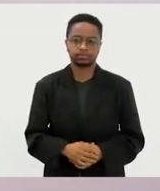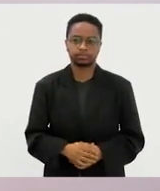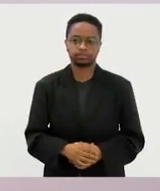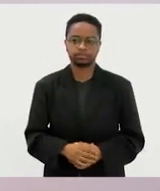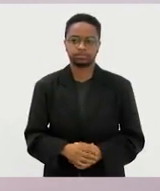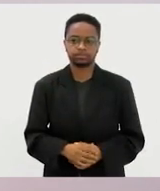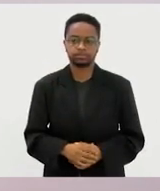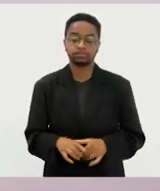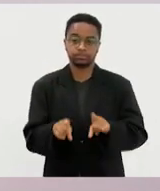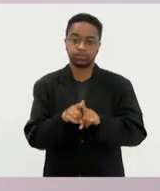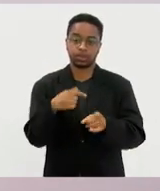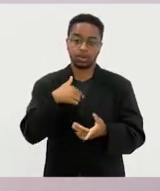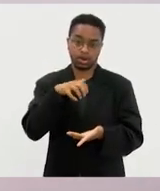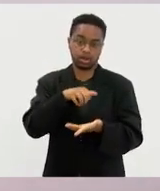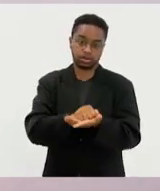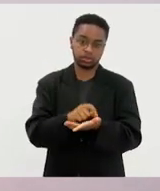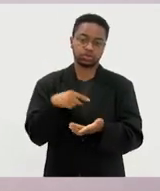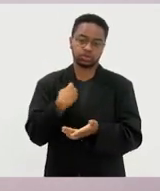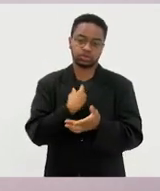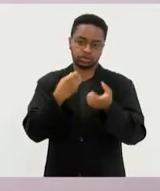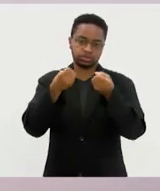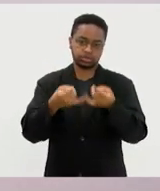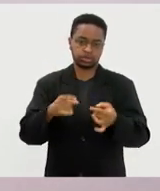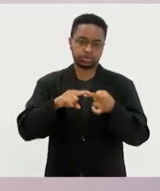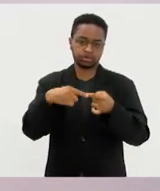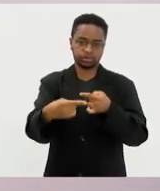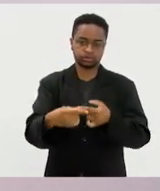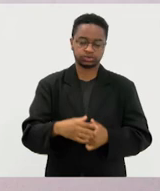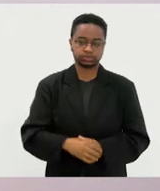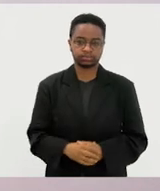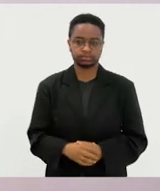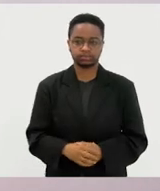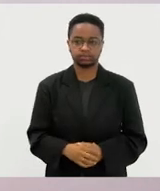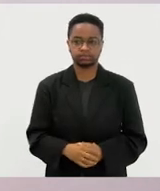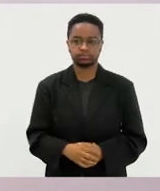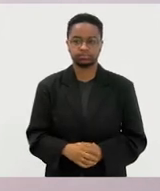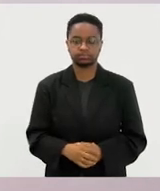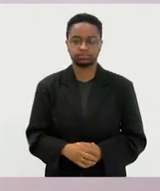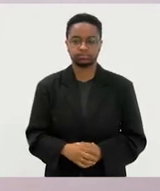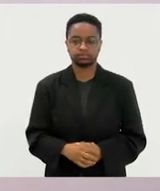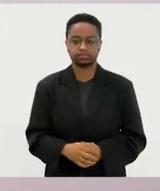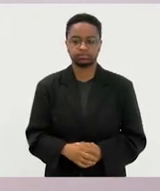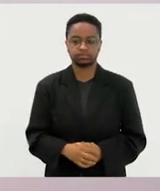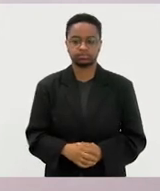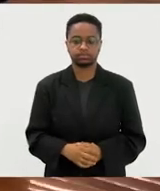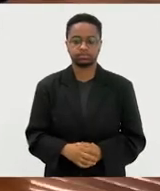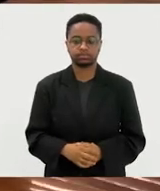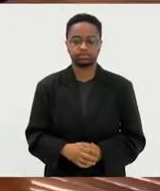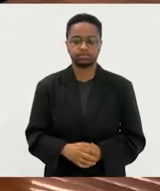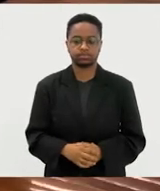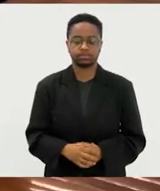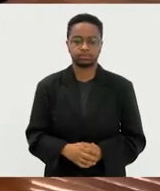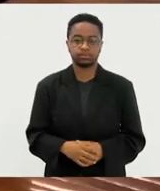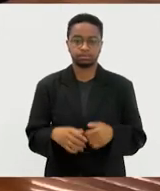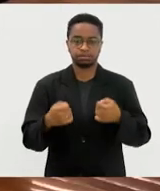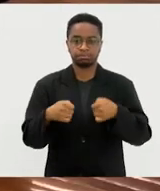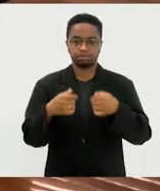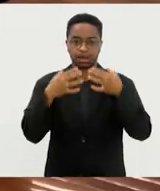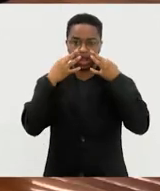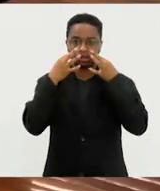De qualquer forma, eu anotei aqui, a gente vai esclarecer esses pontos para poder trazer. É, isso aí tem que estar super atento a isso,